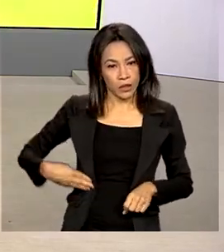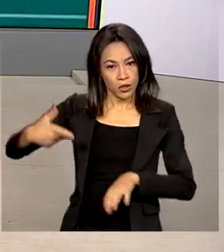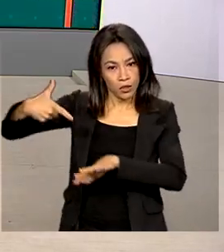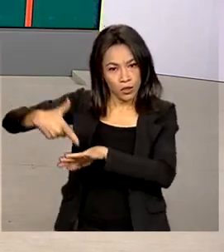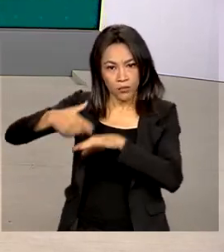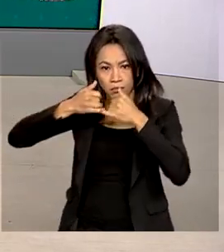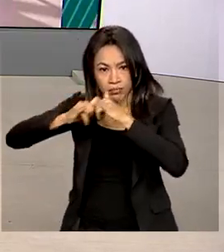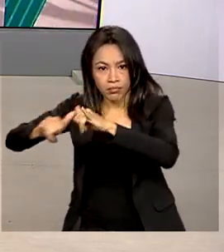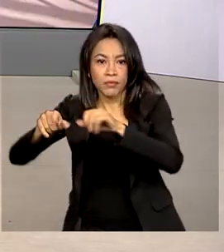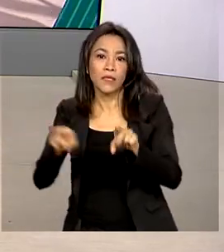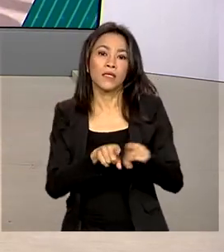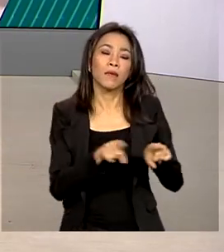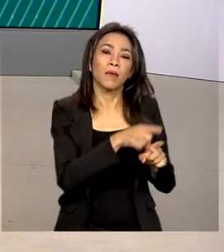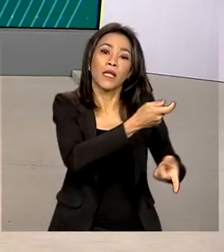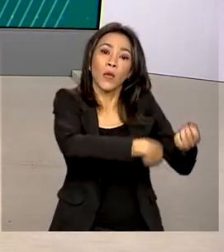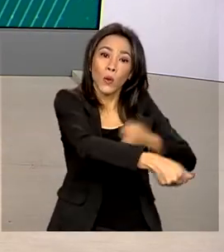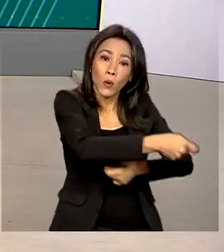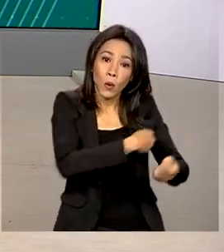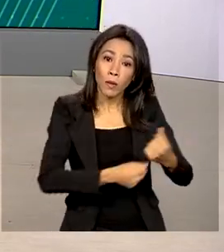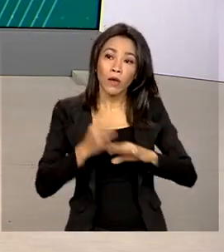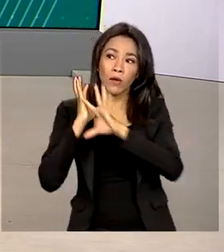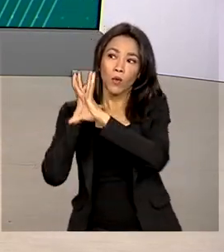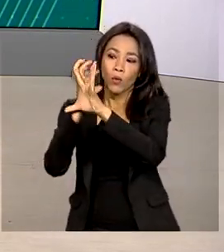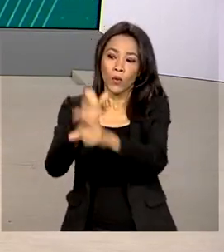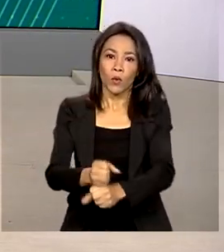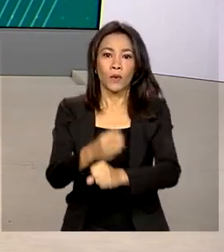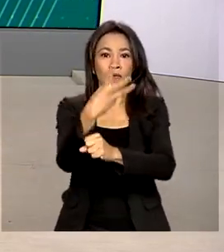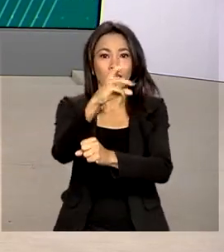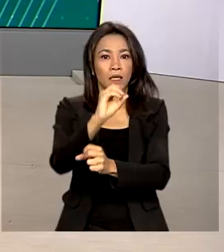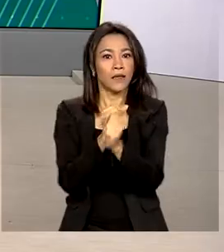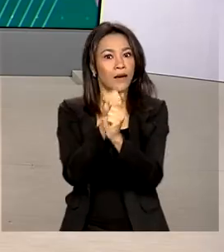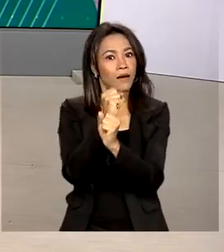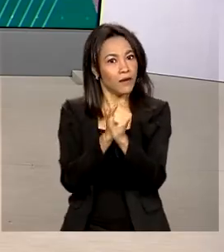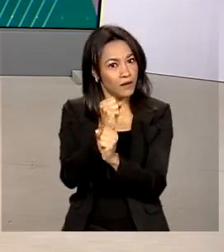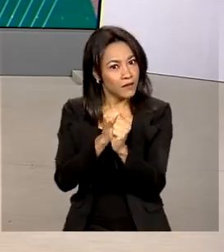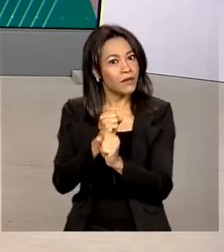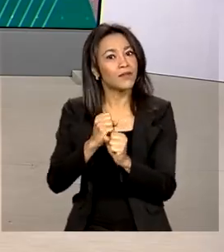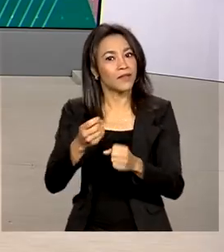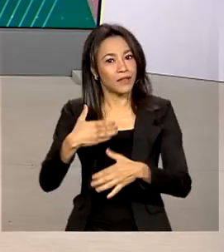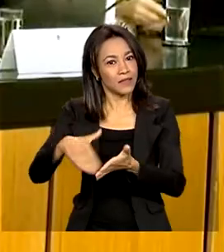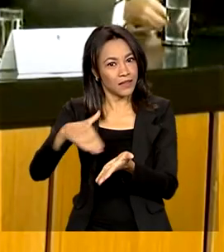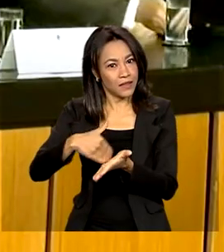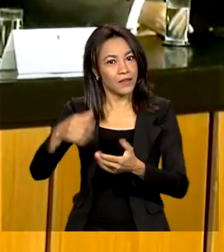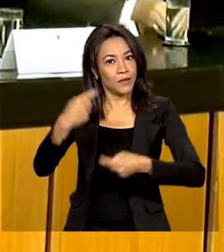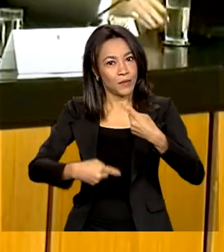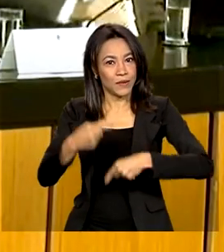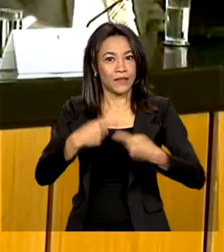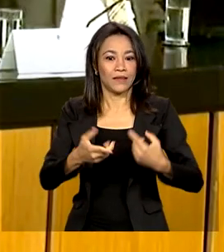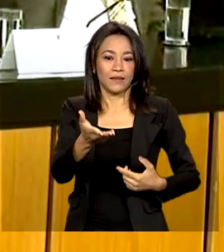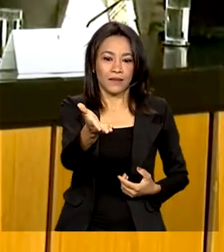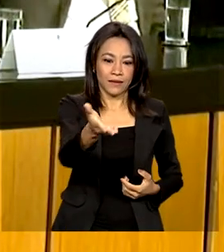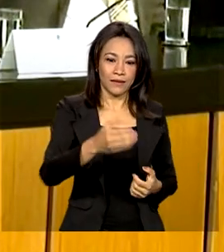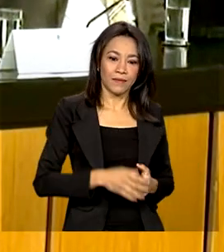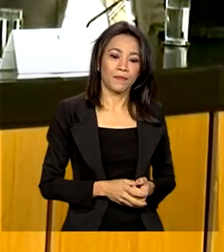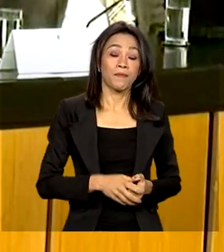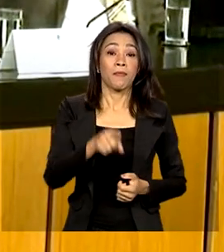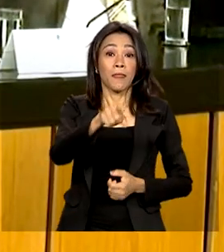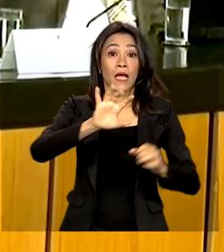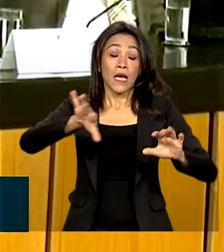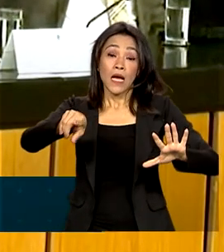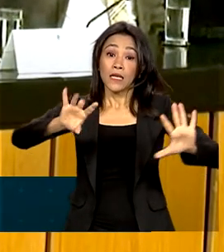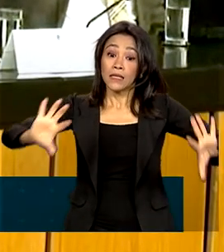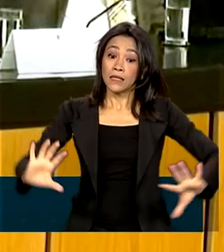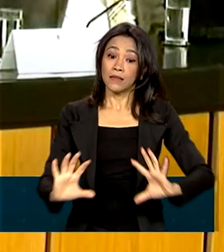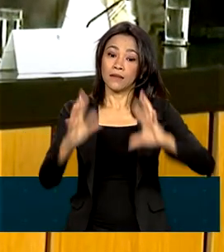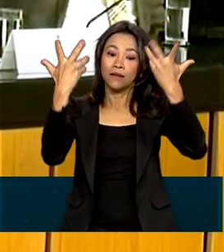em balanço durante a cerimônia de 30 anos da Secretaria de Política Econômica. Na cerimônia de comemoração dos